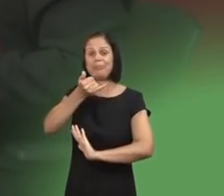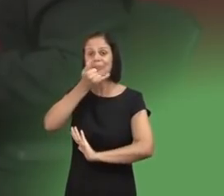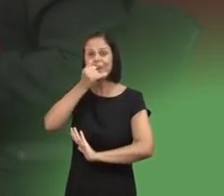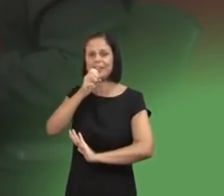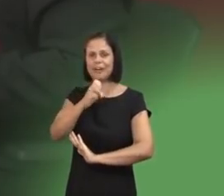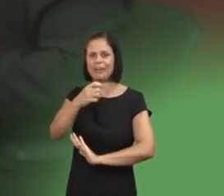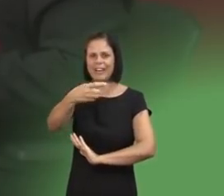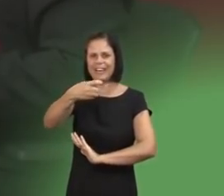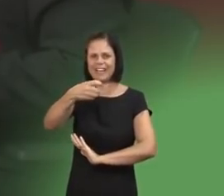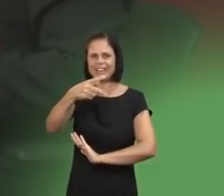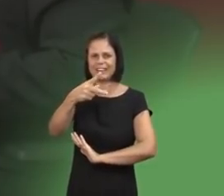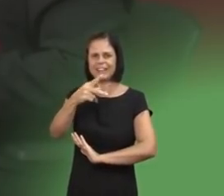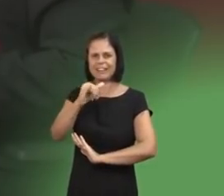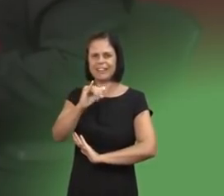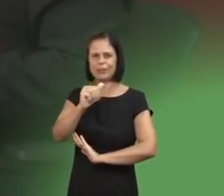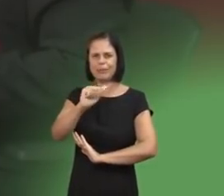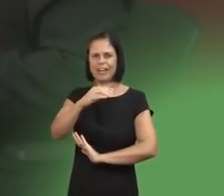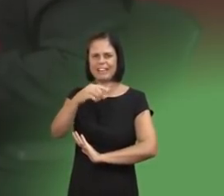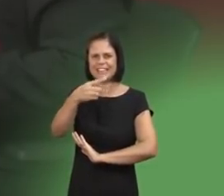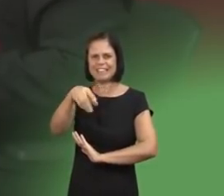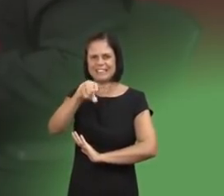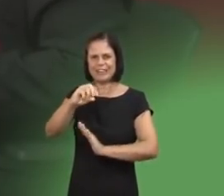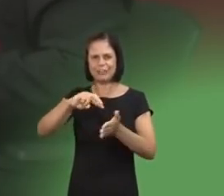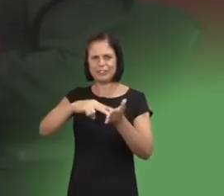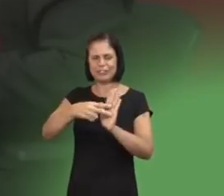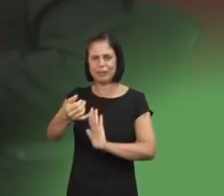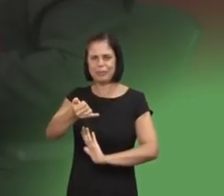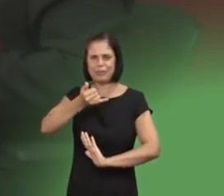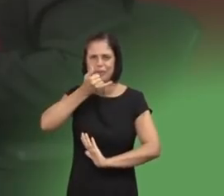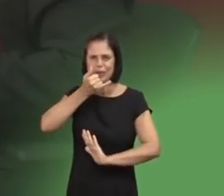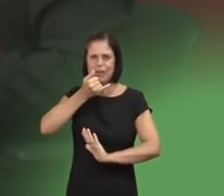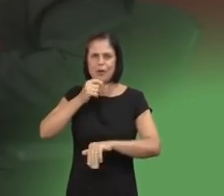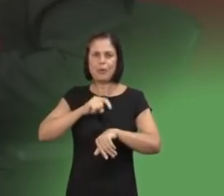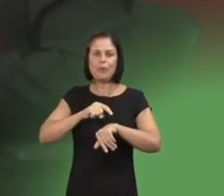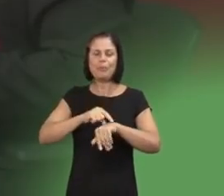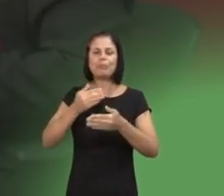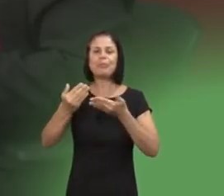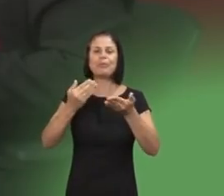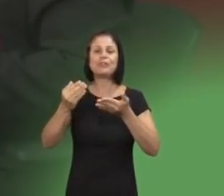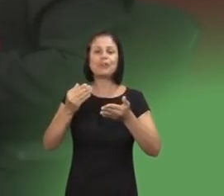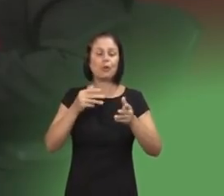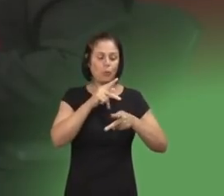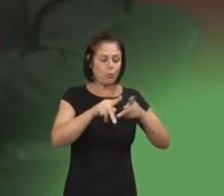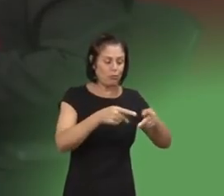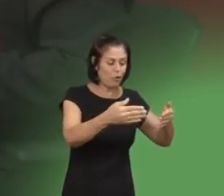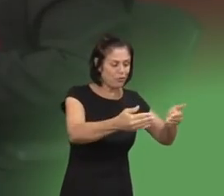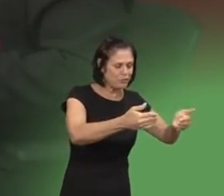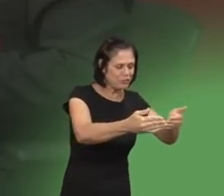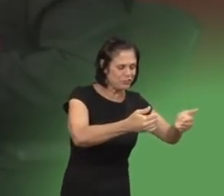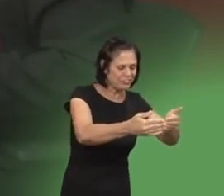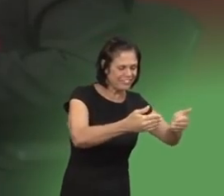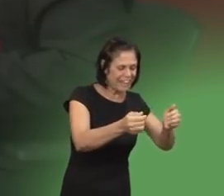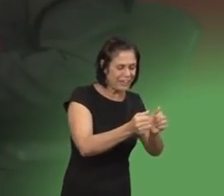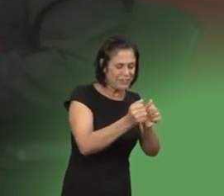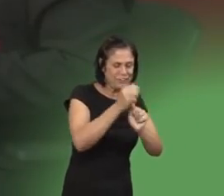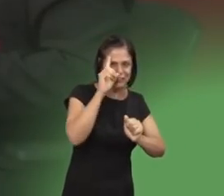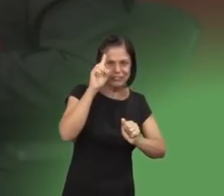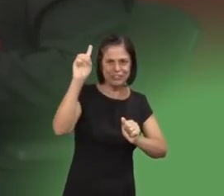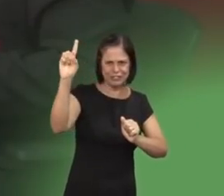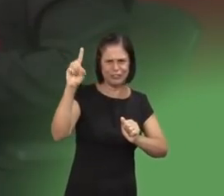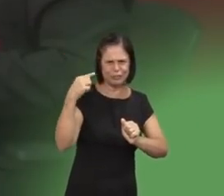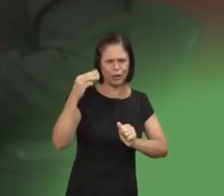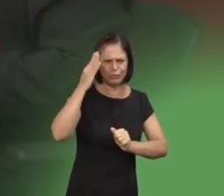estava próximo. Era o dia em que o povo iria ser apresentado diante de Deus, como vimos na parte